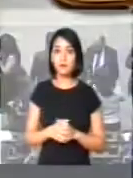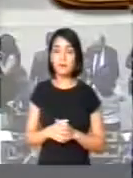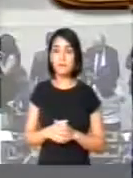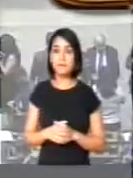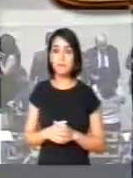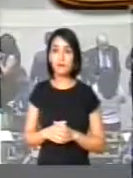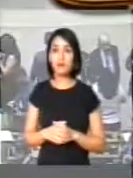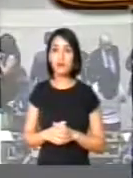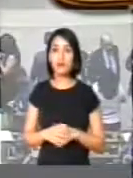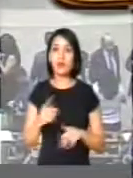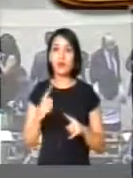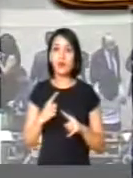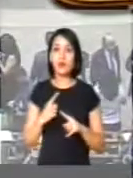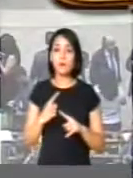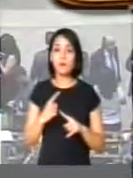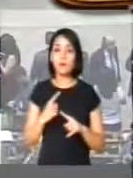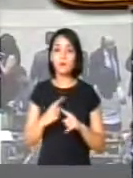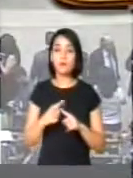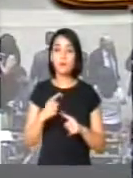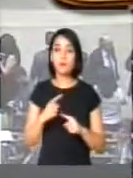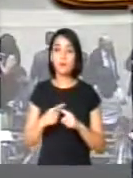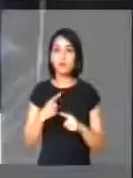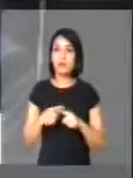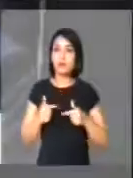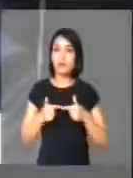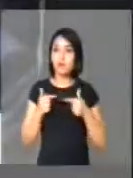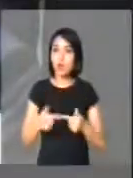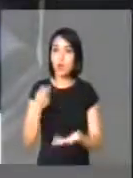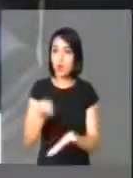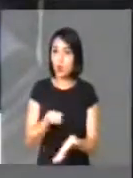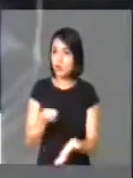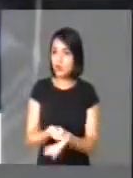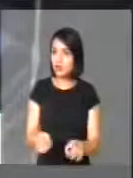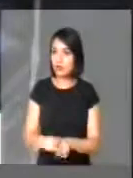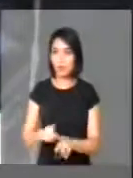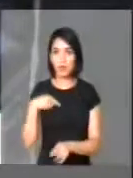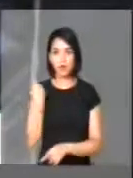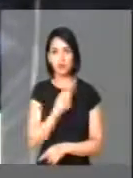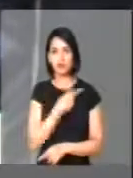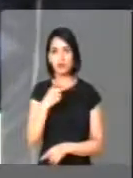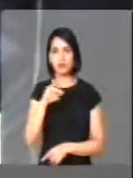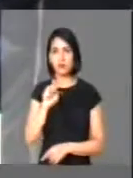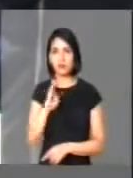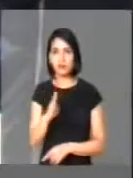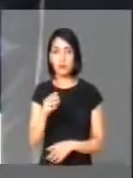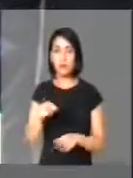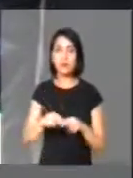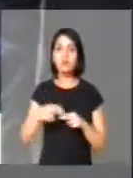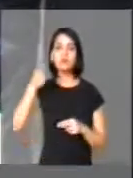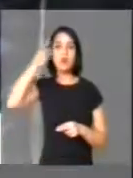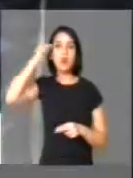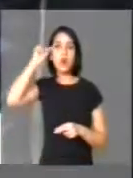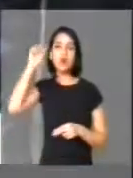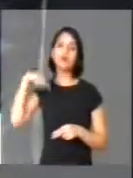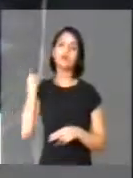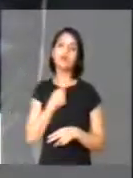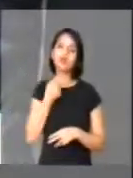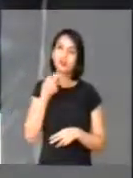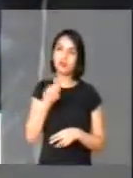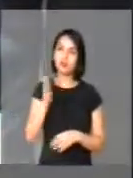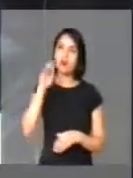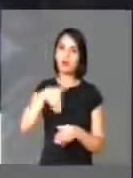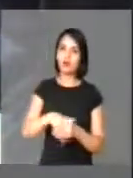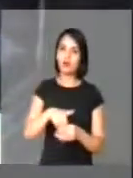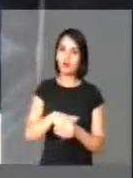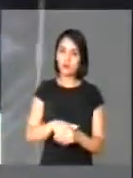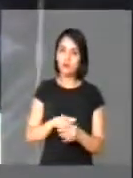que é do PSDB. Essa bandeira também é nossa, do PSB. E por isso que nós manifestamos isso na nossa votação aqui contra a urgência.